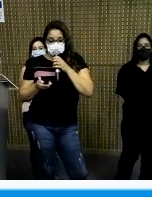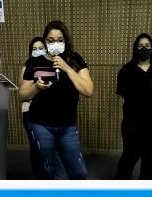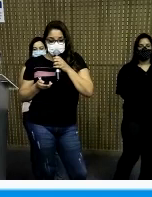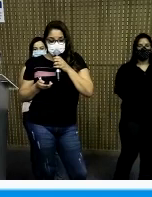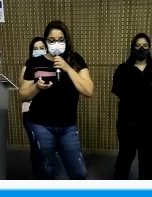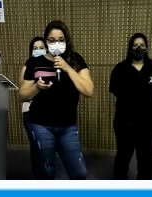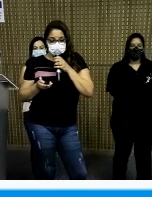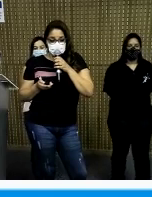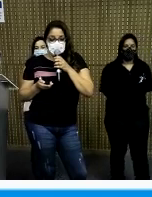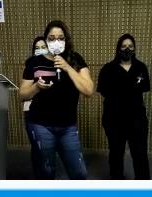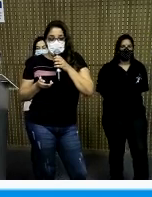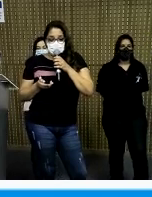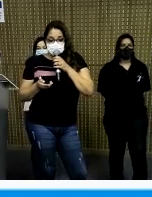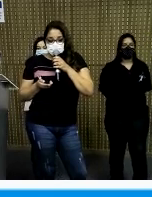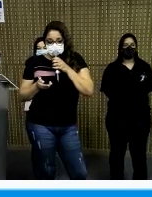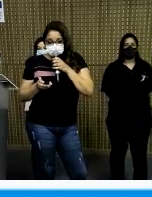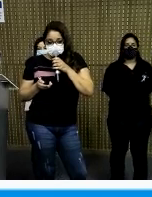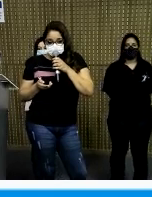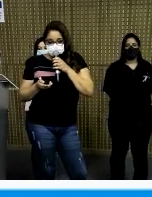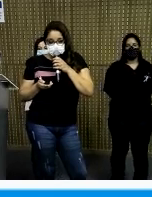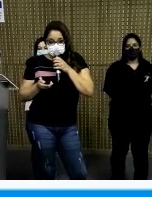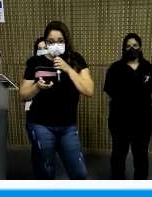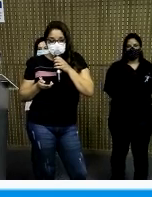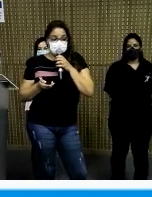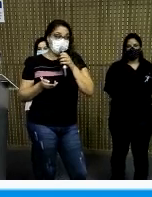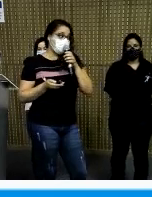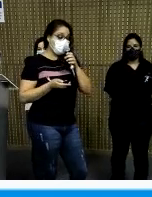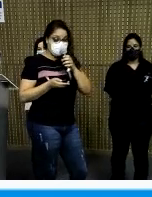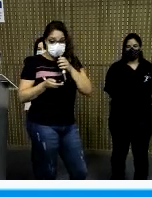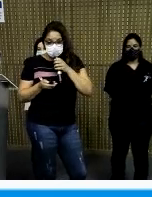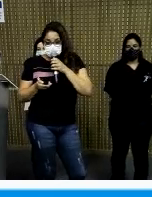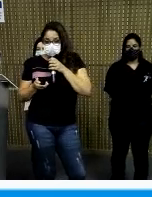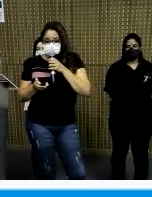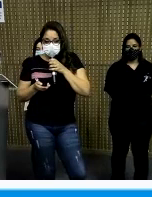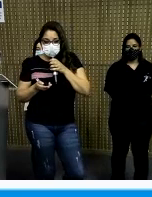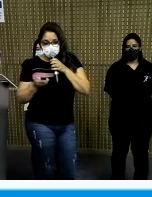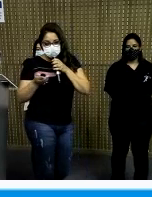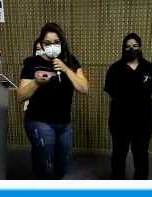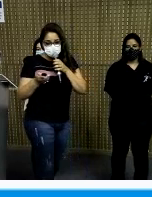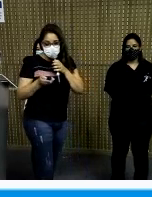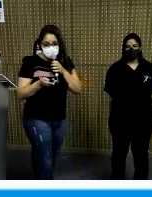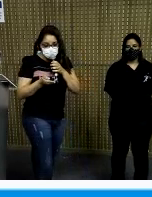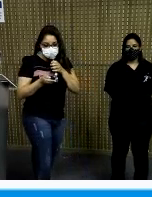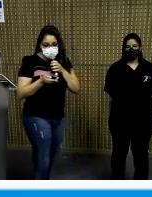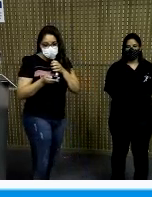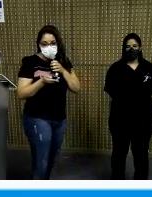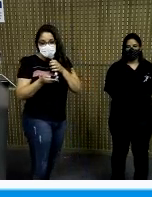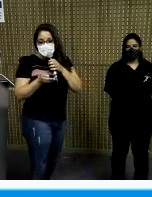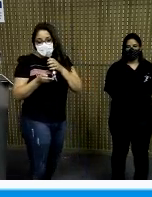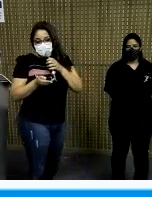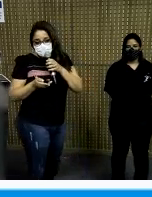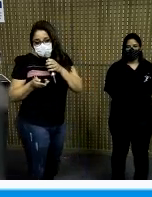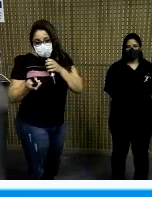no primeiro semestre de 2021, 11 alunos, tá, do curso de medicina, então um preceptor é ela, a